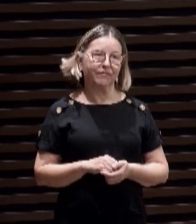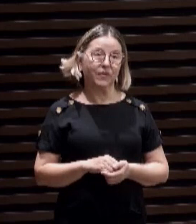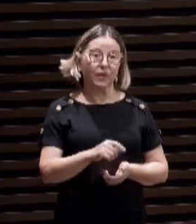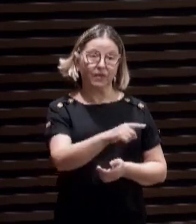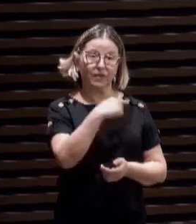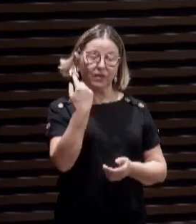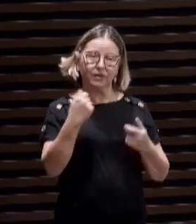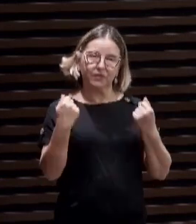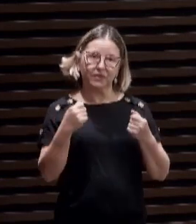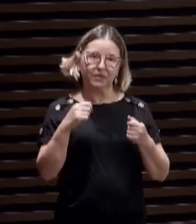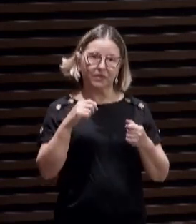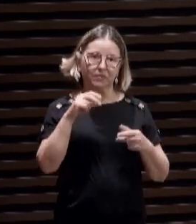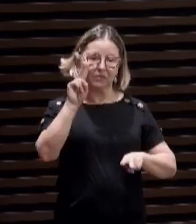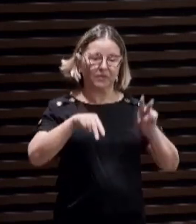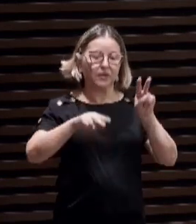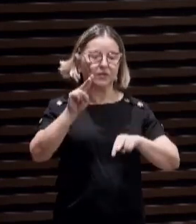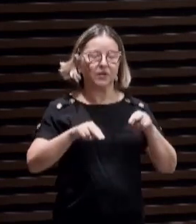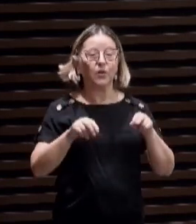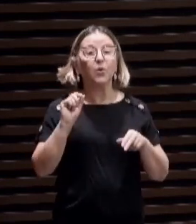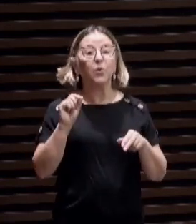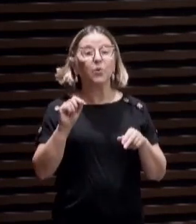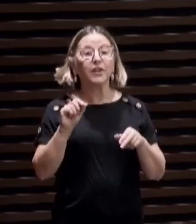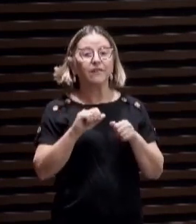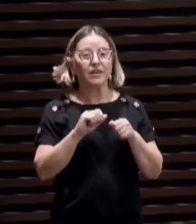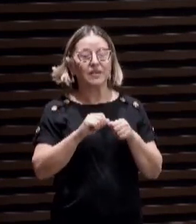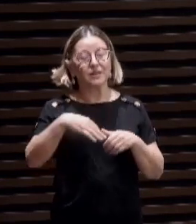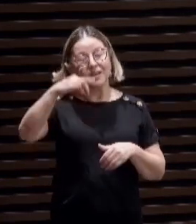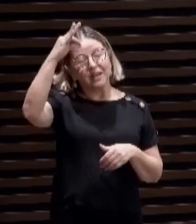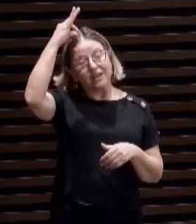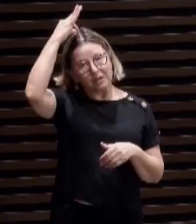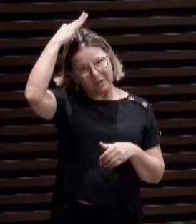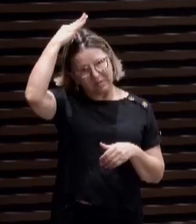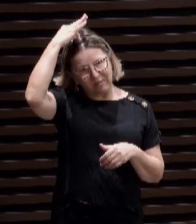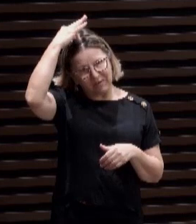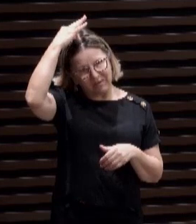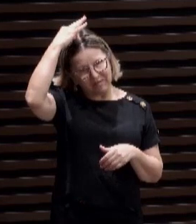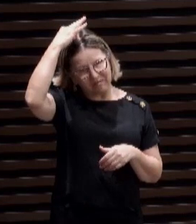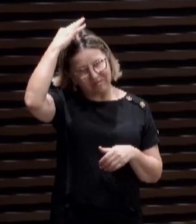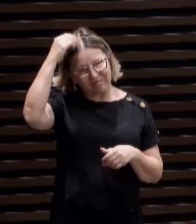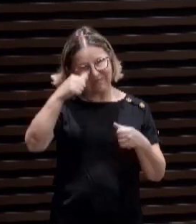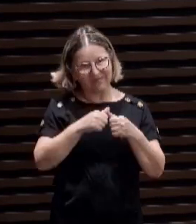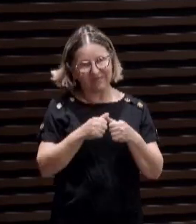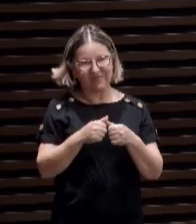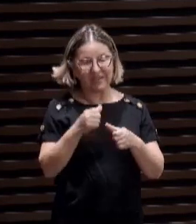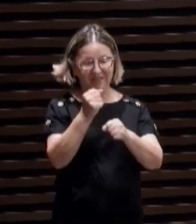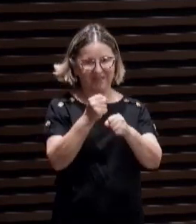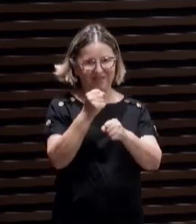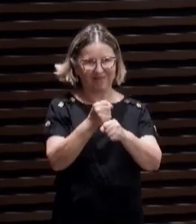o que estamos fazendo espiritualmente nesta edificação.